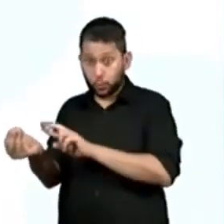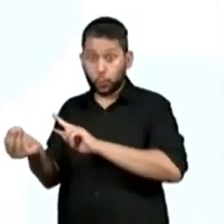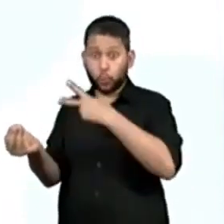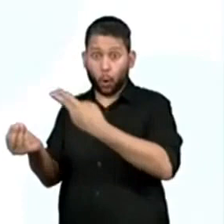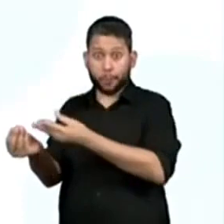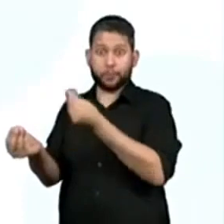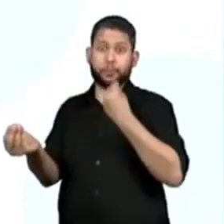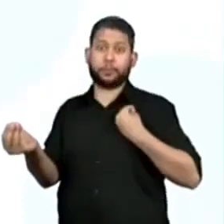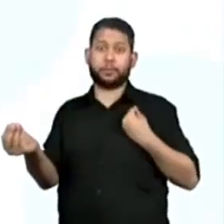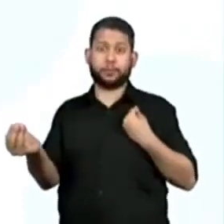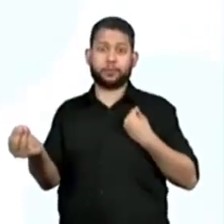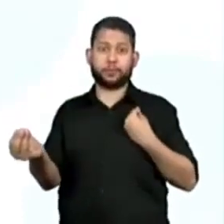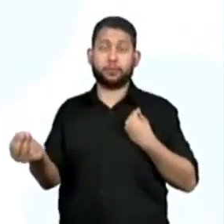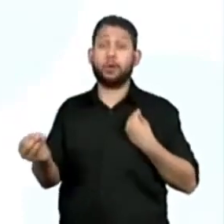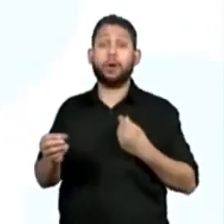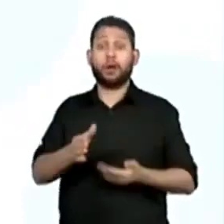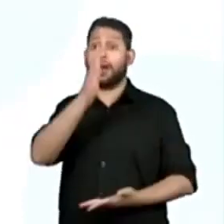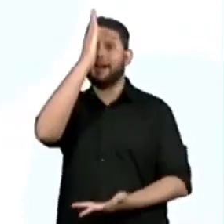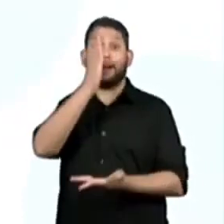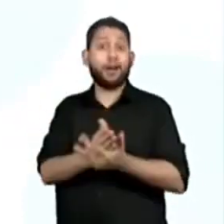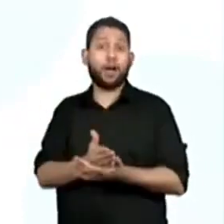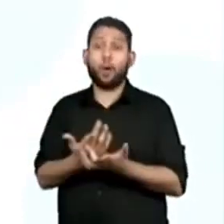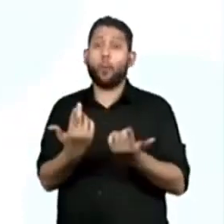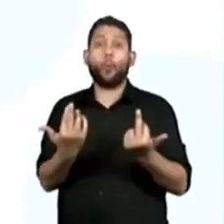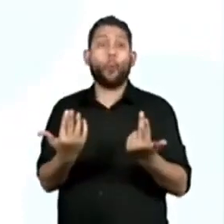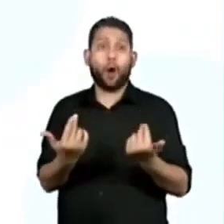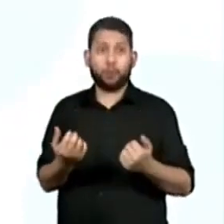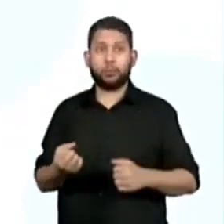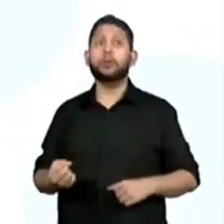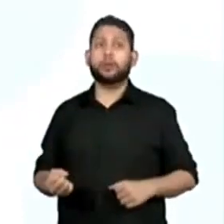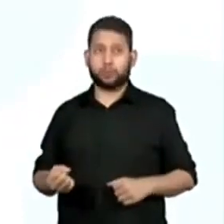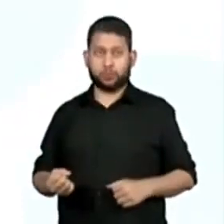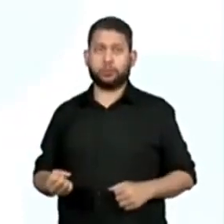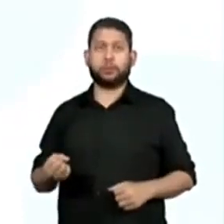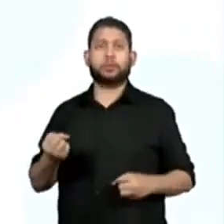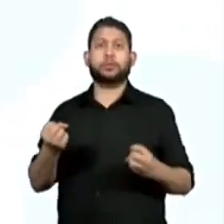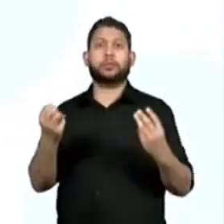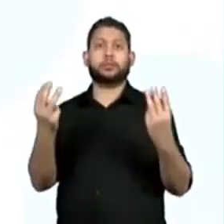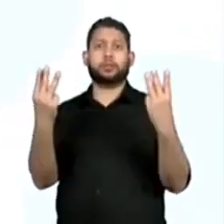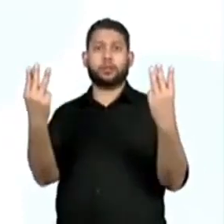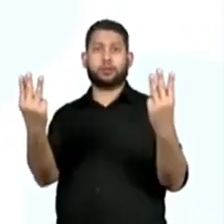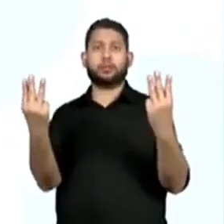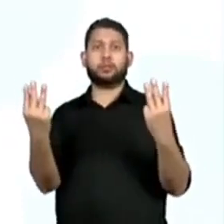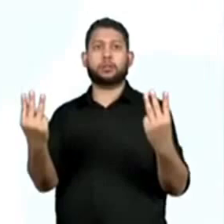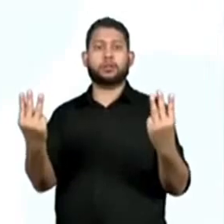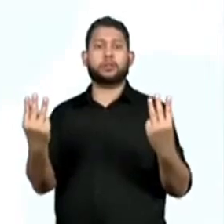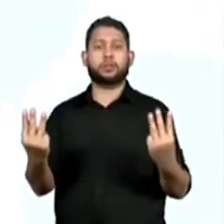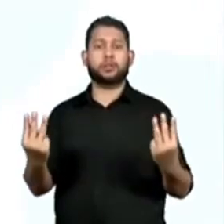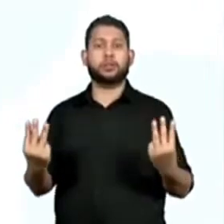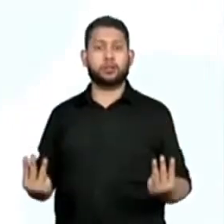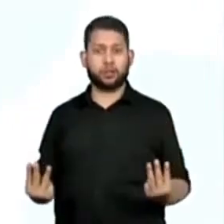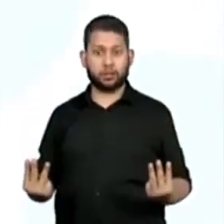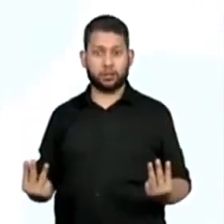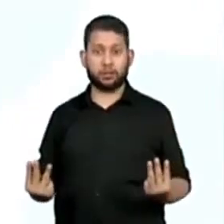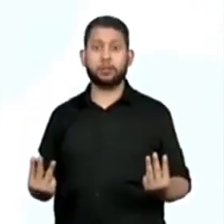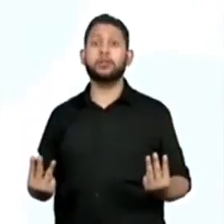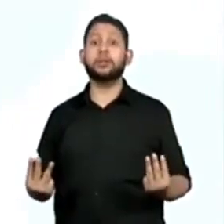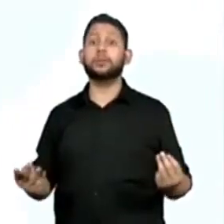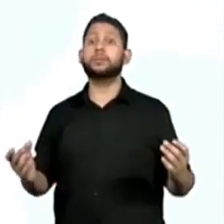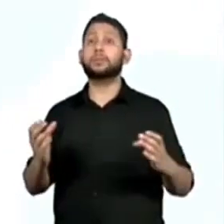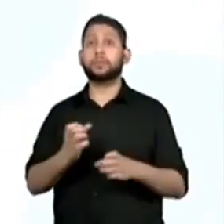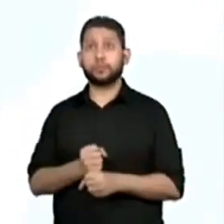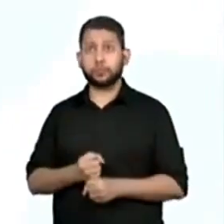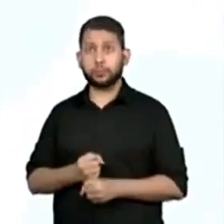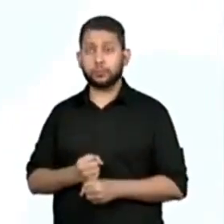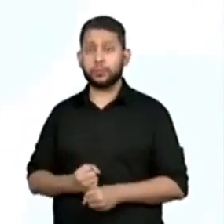seria a peça aqui bem ao meio a divisão exata mas como a nossa divisão não é